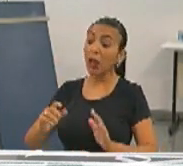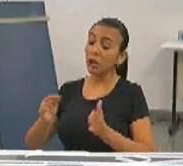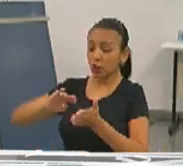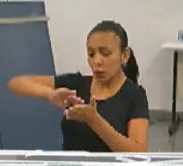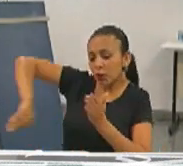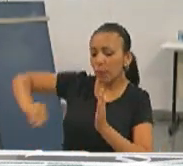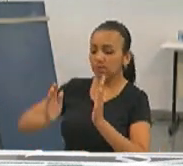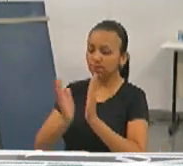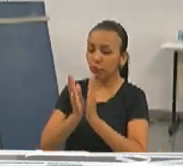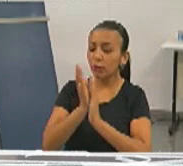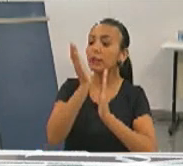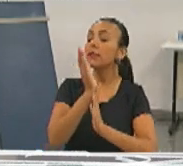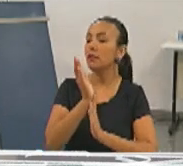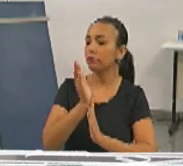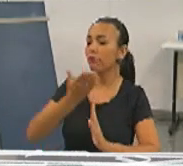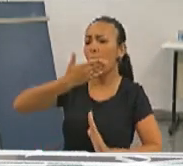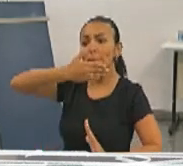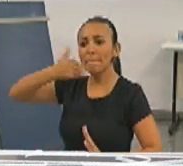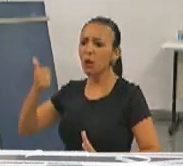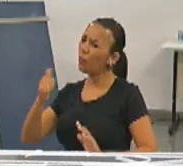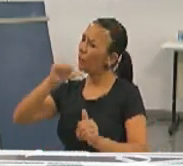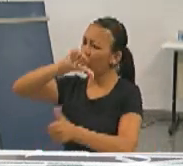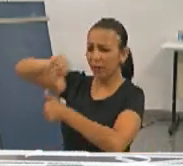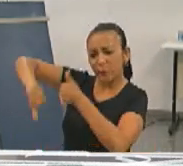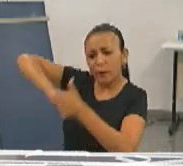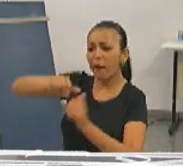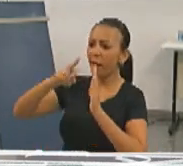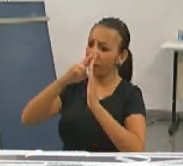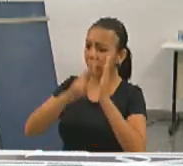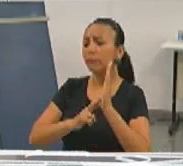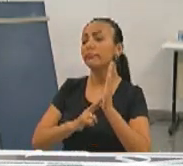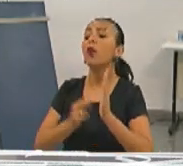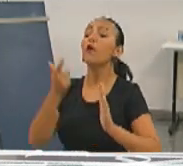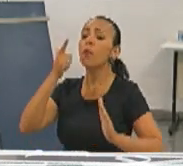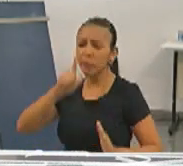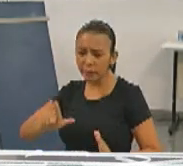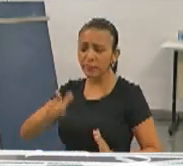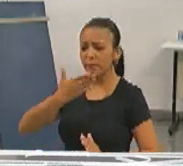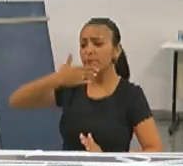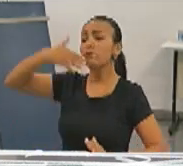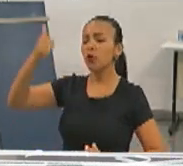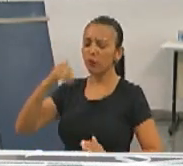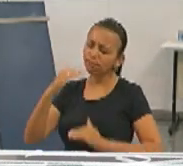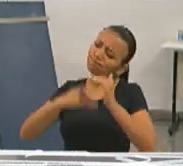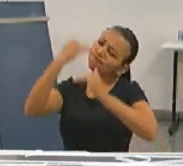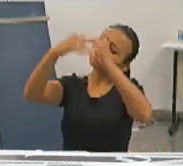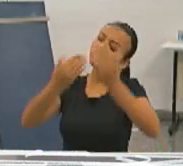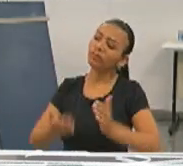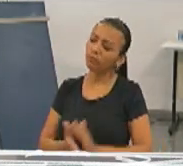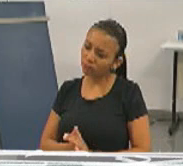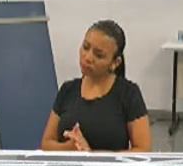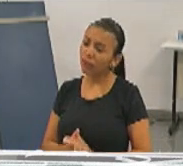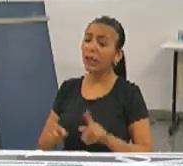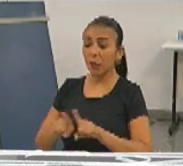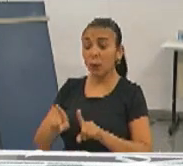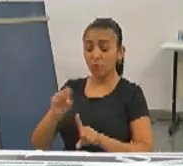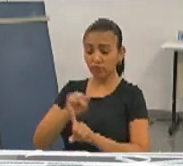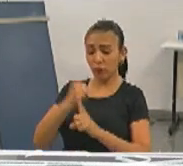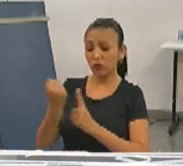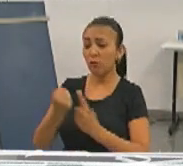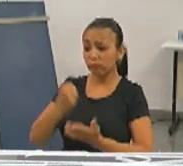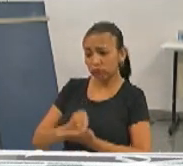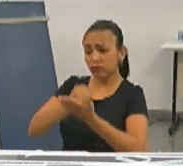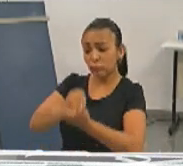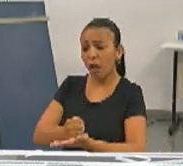desburocratização, através da revisão das nossas normativas, nós teremos mais condições para irmos para a sociedade através